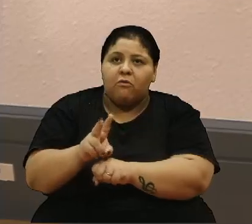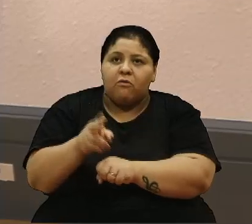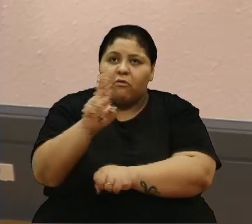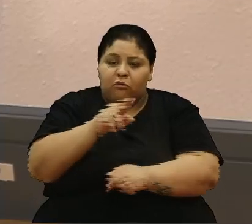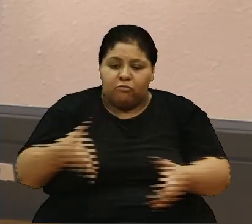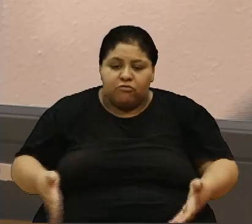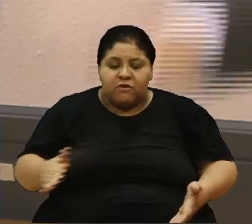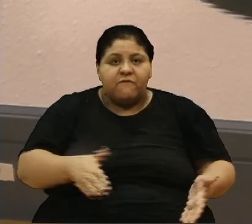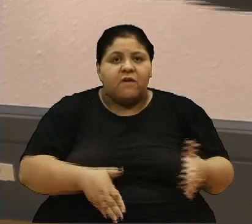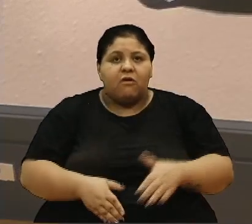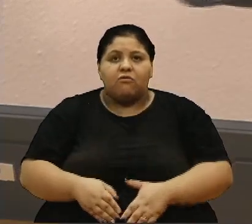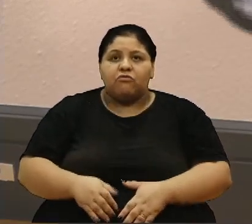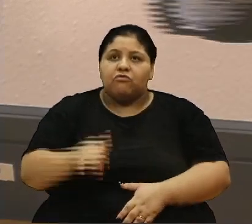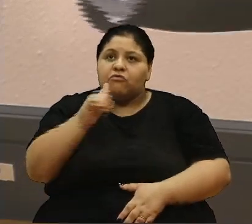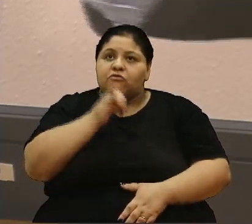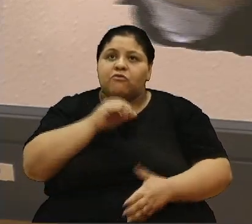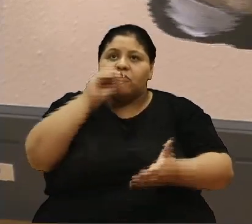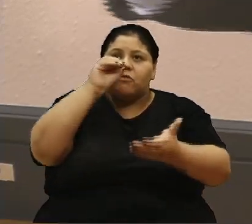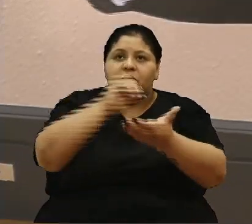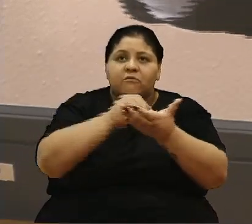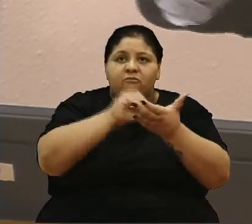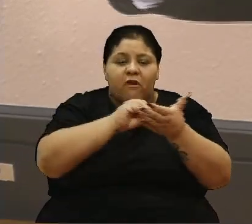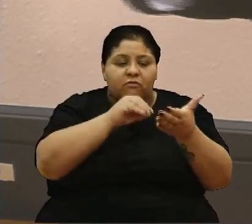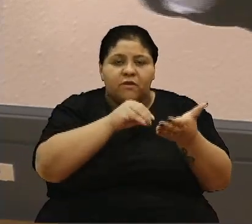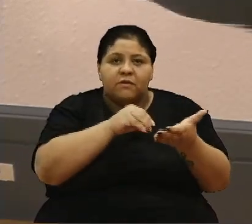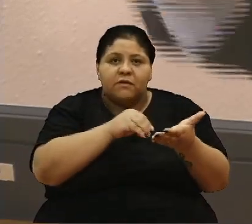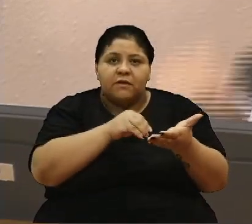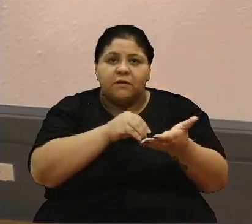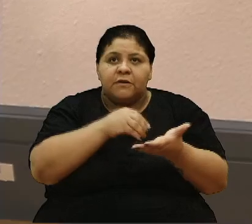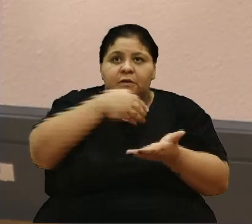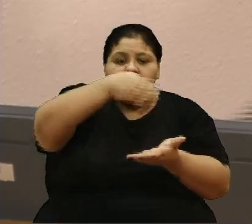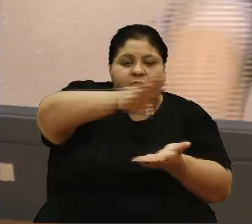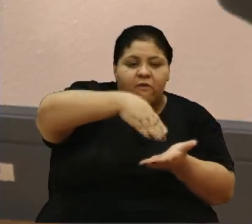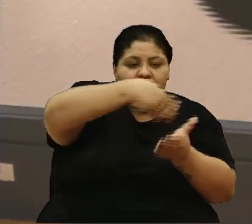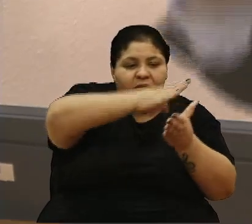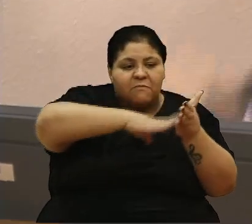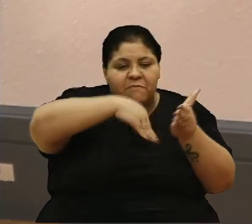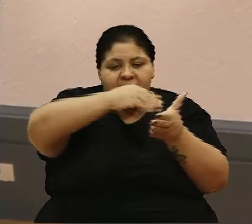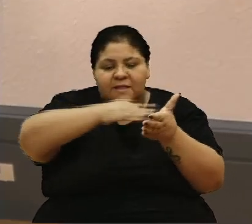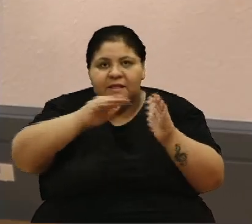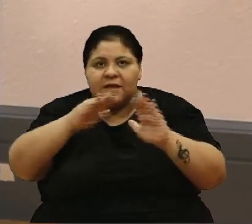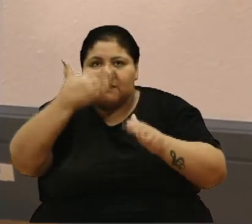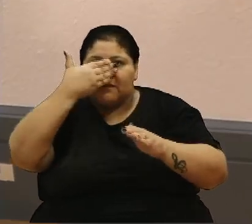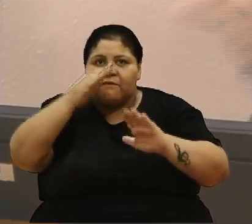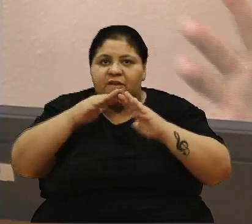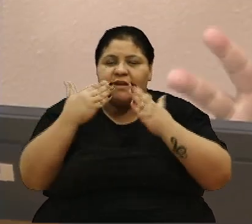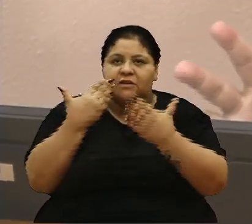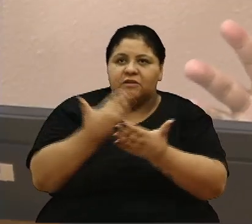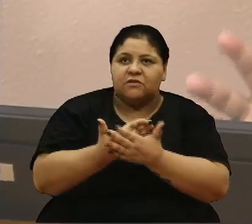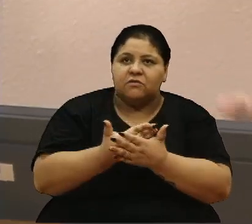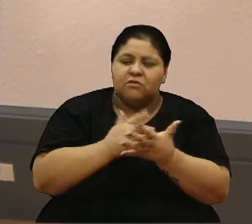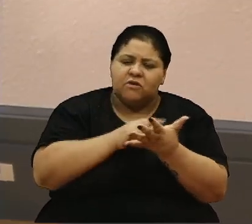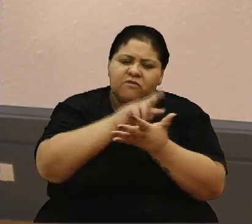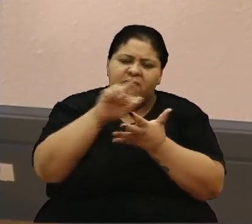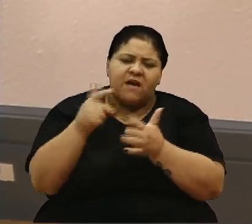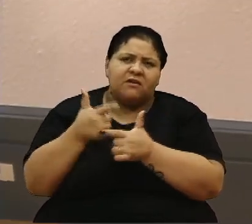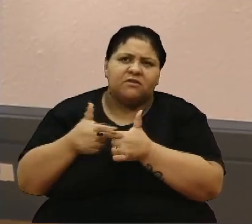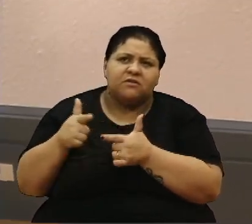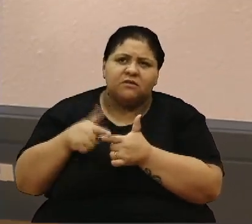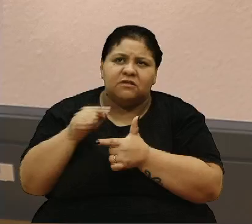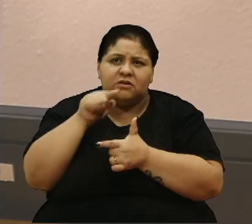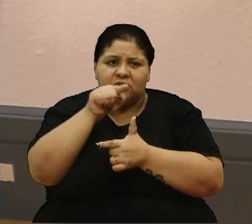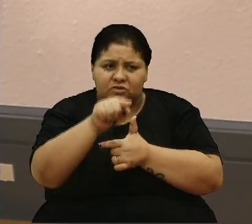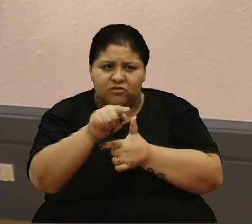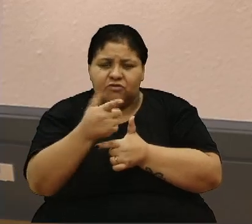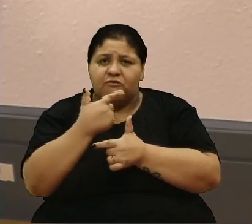um exemplo. Falta pintar as vias das escolas, para citar outro, e tantos outros. E o senhor